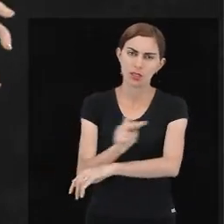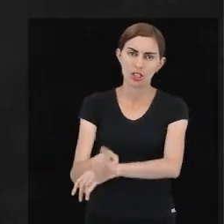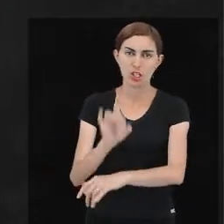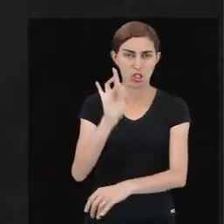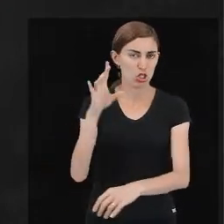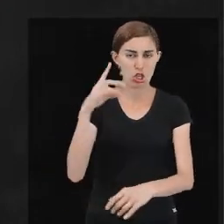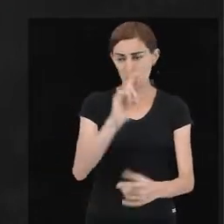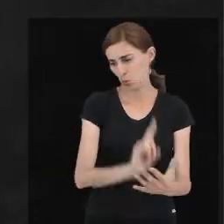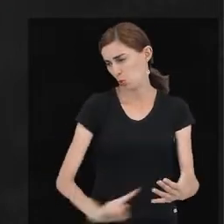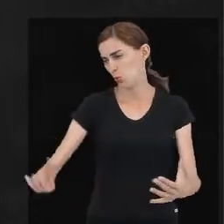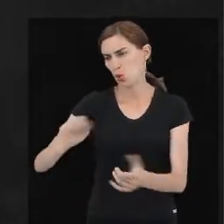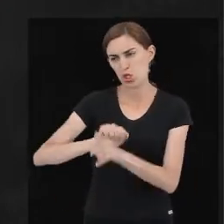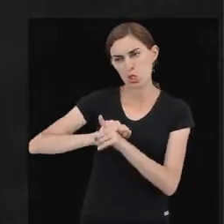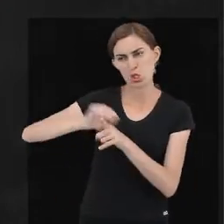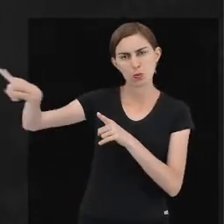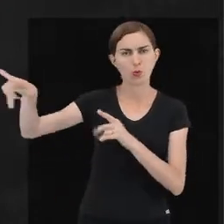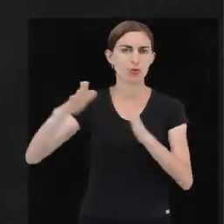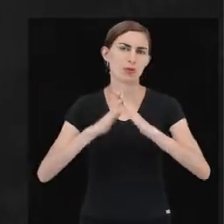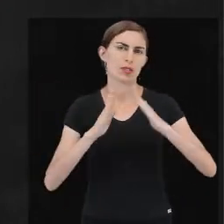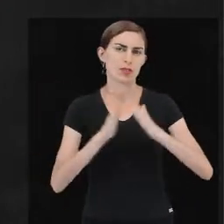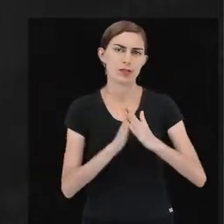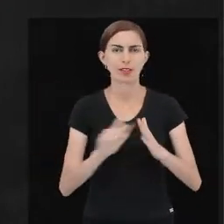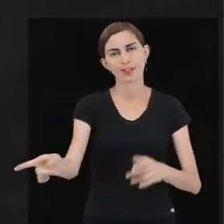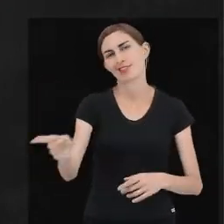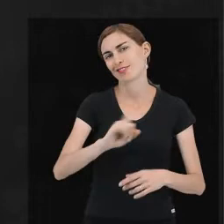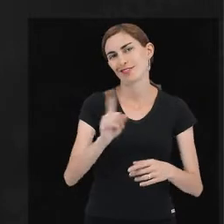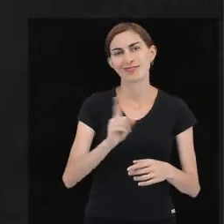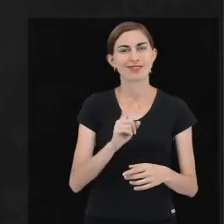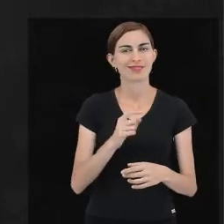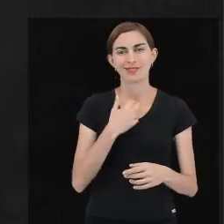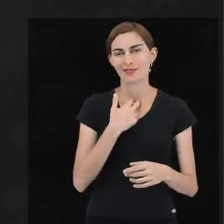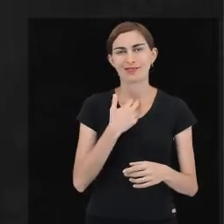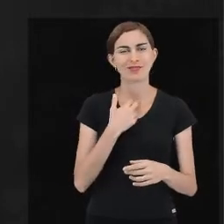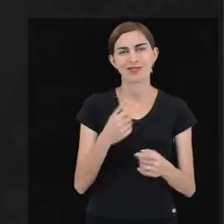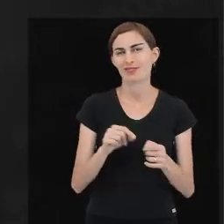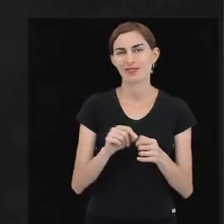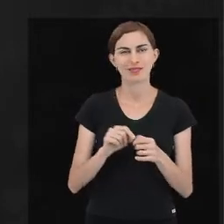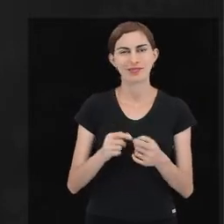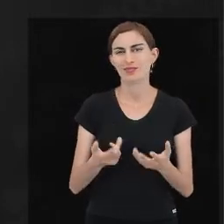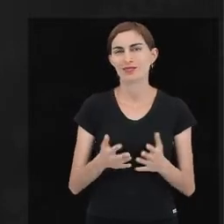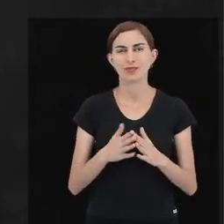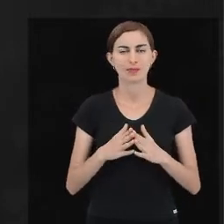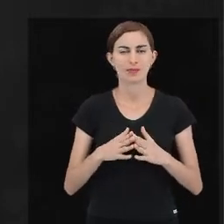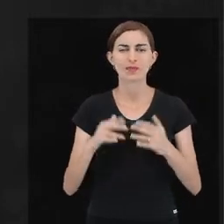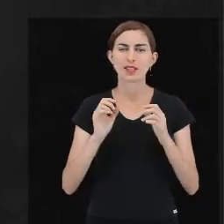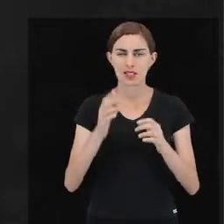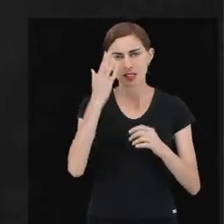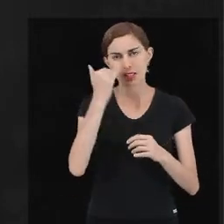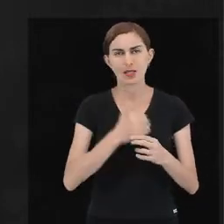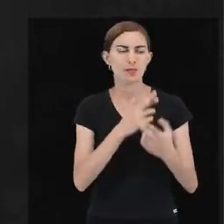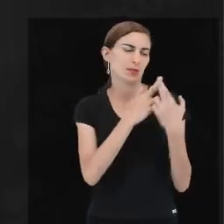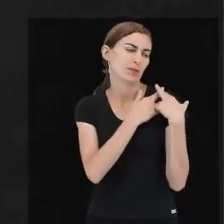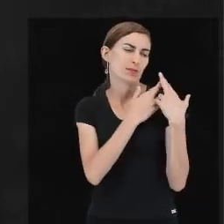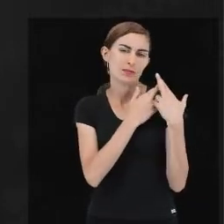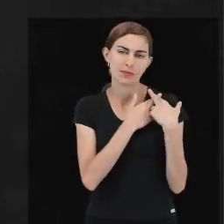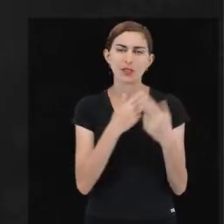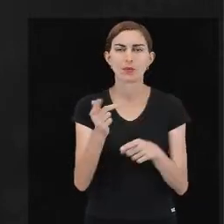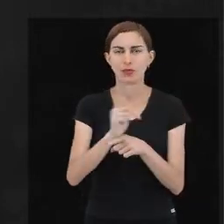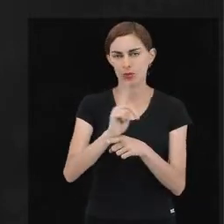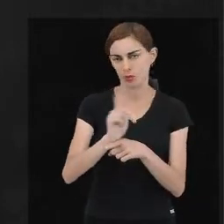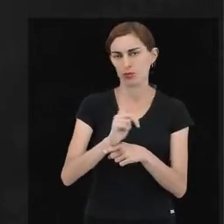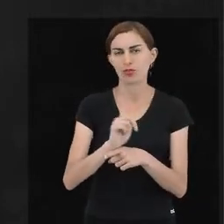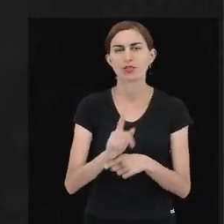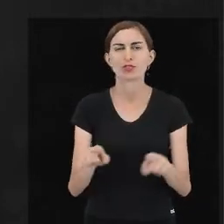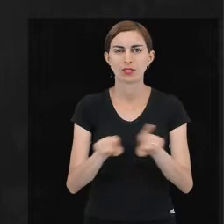simplesmente tirar o estudante e expulsar, mandar para casa, porque isso não pode ser feito por você, cursista. Sabemos que temos responsabilidades enquanto